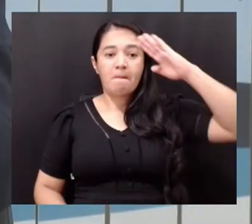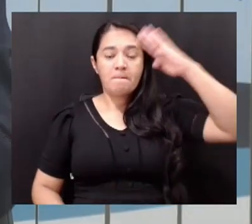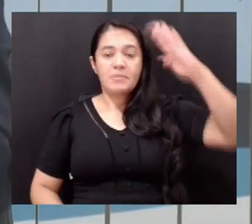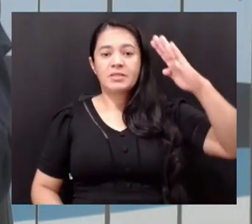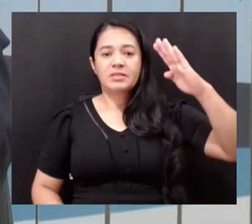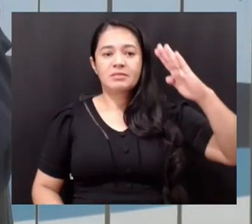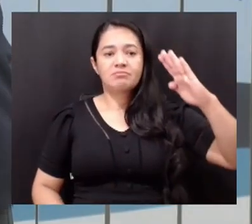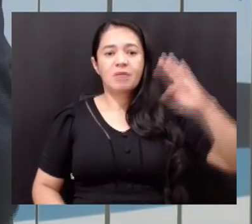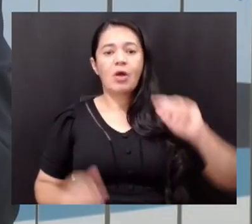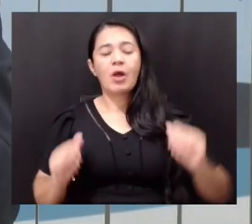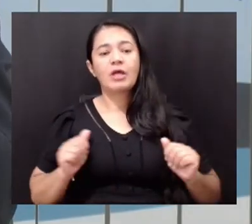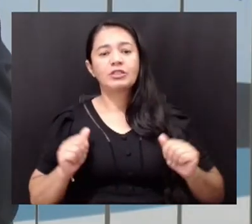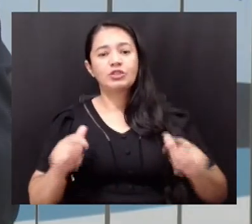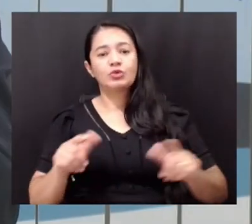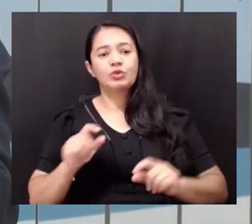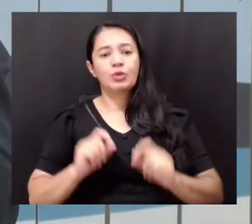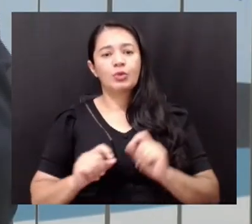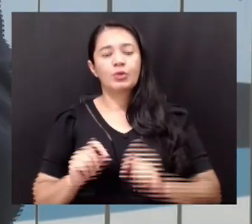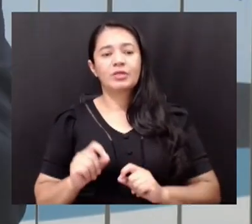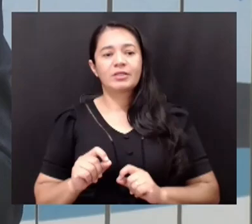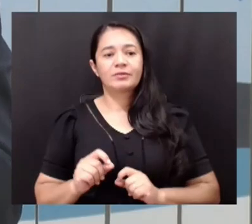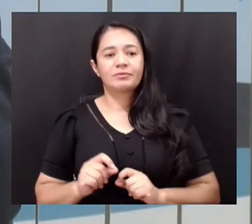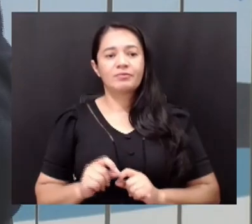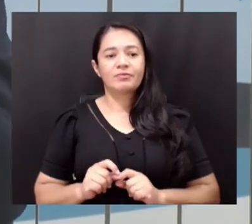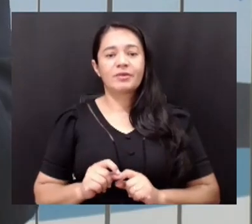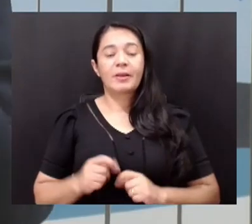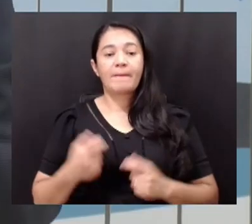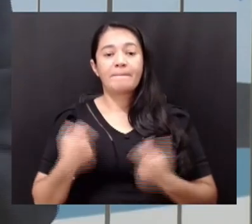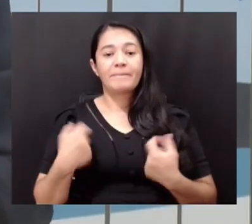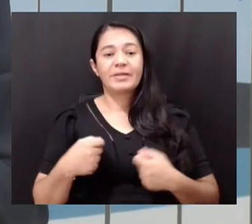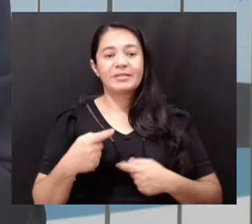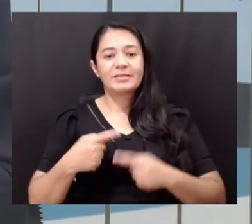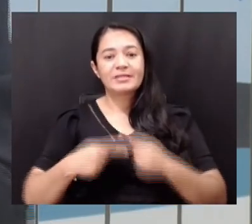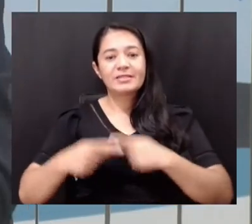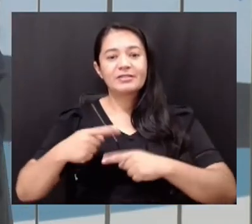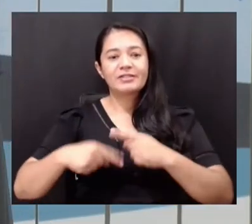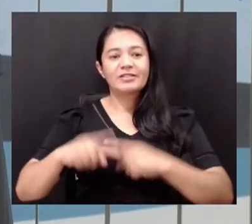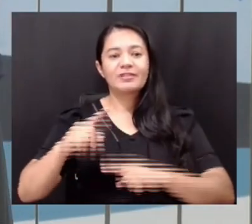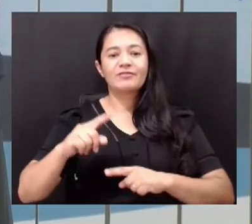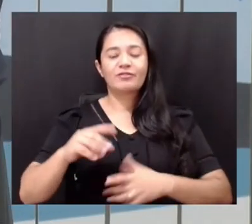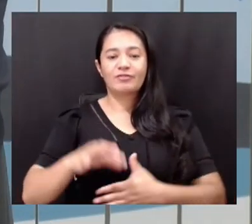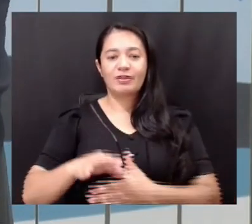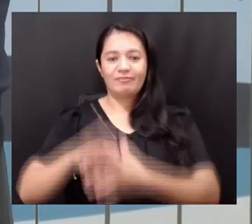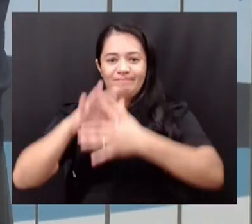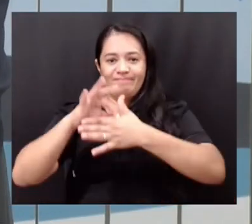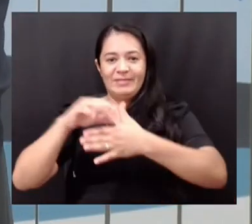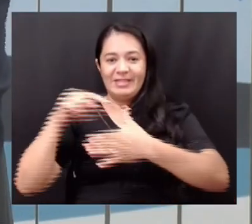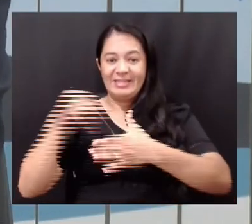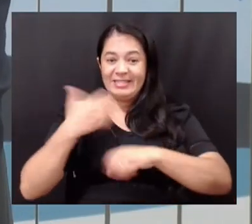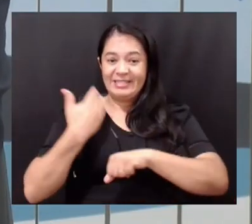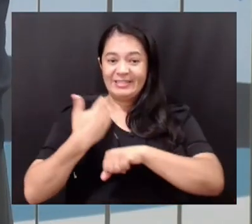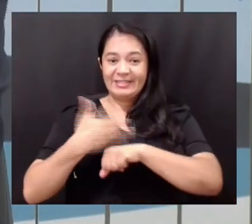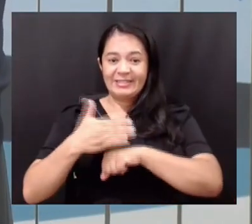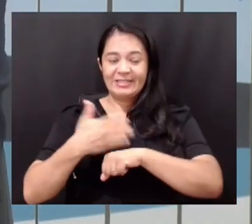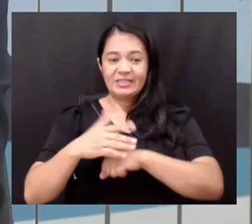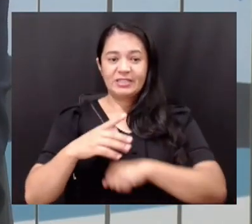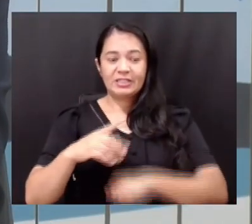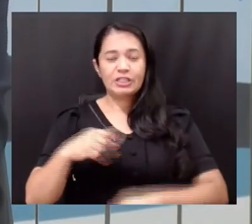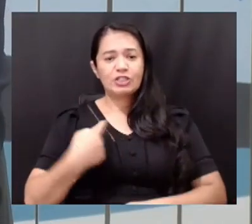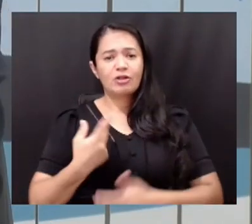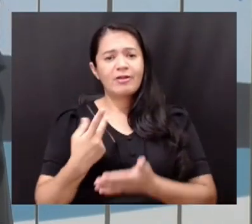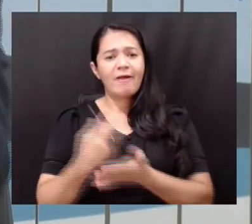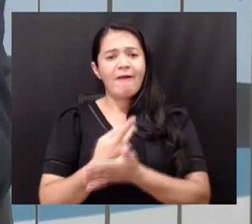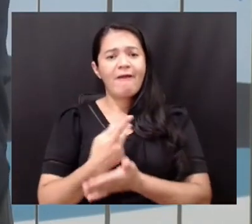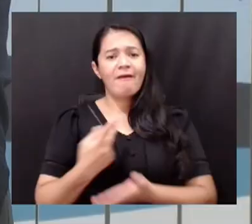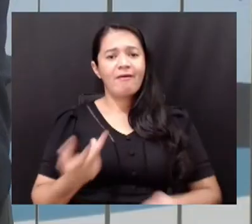a gente desenvolver as nossas lideranças. E às vezes a gente peca nisso, a gente fica